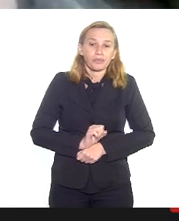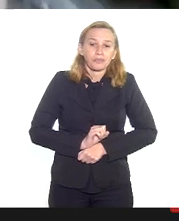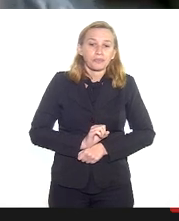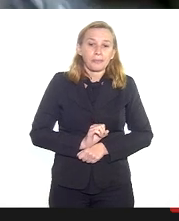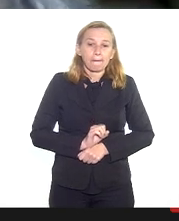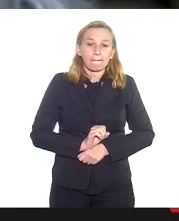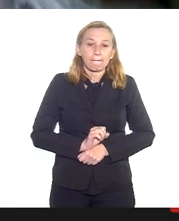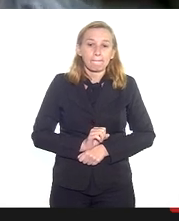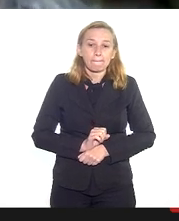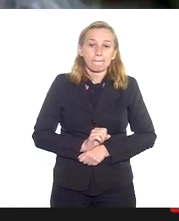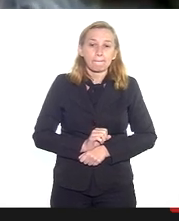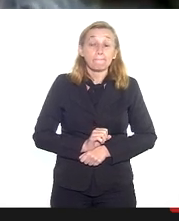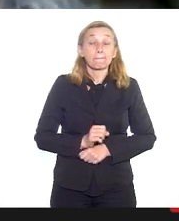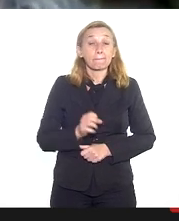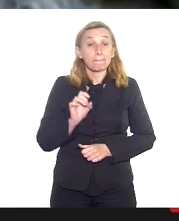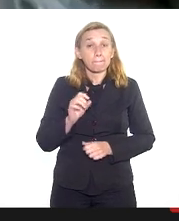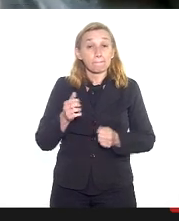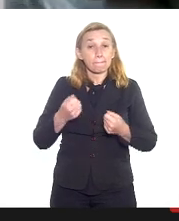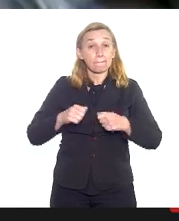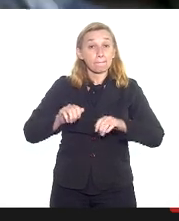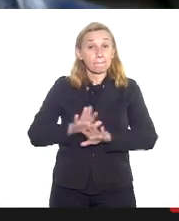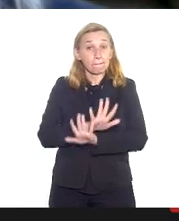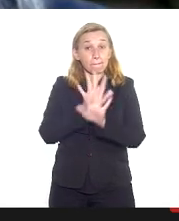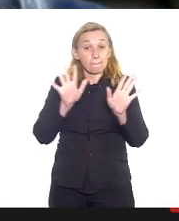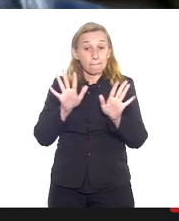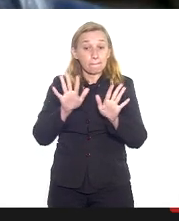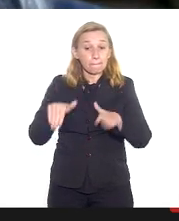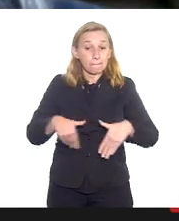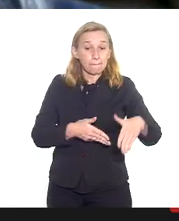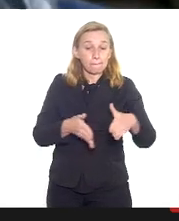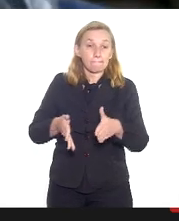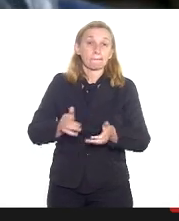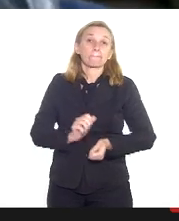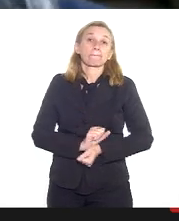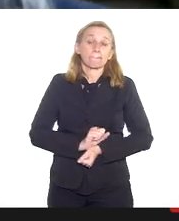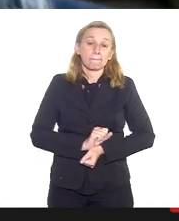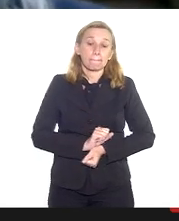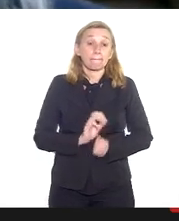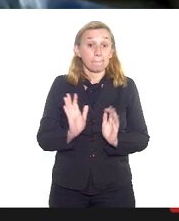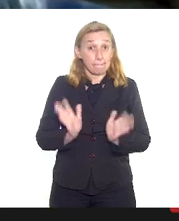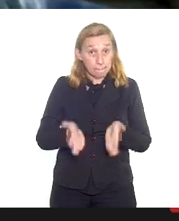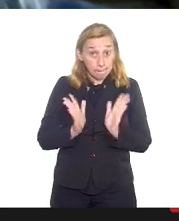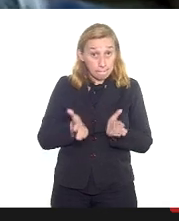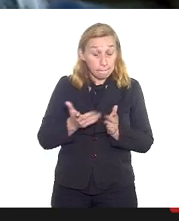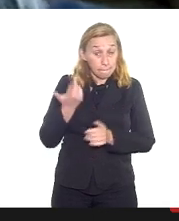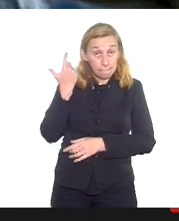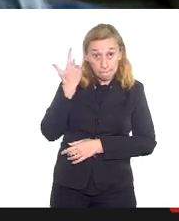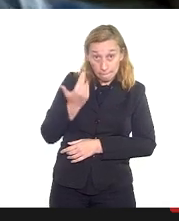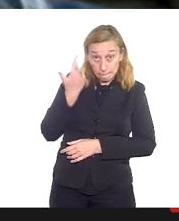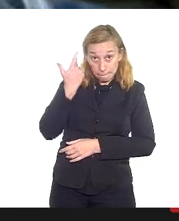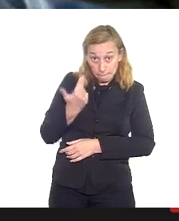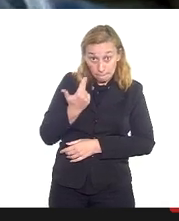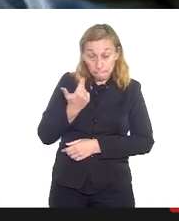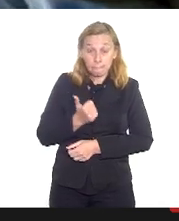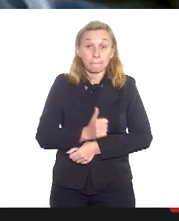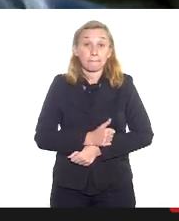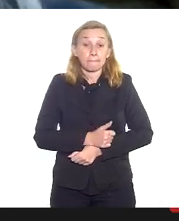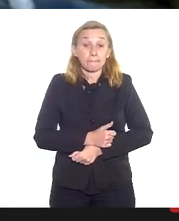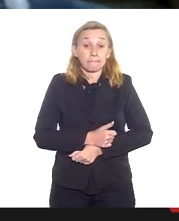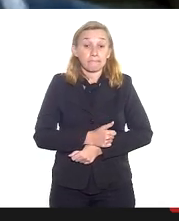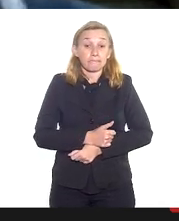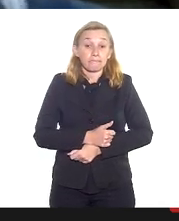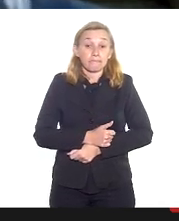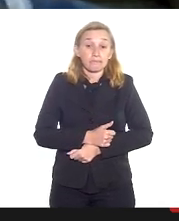Basta haver transparência que as coisas caminham. Agora, naturalmente,